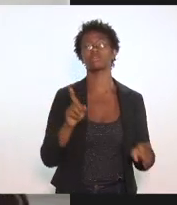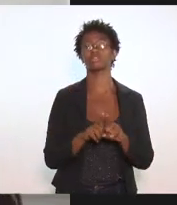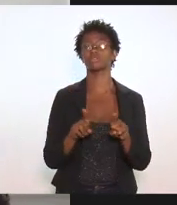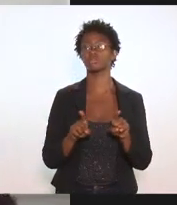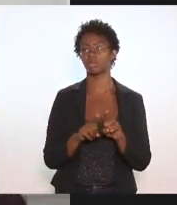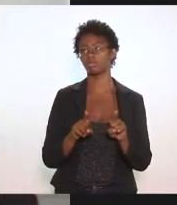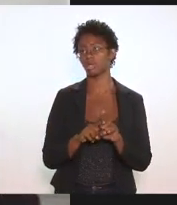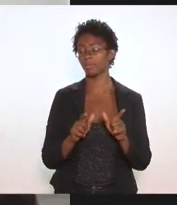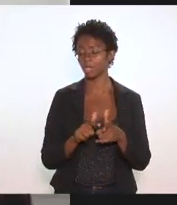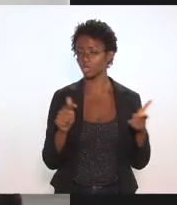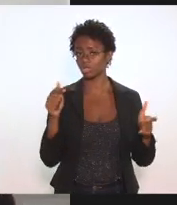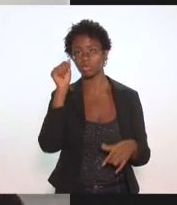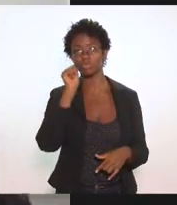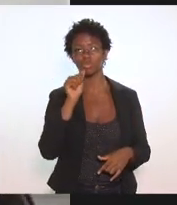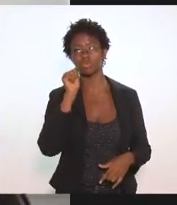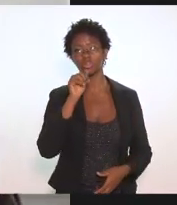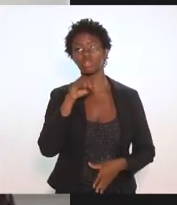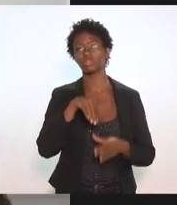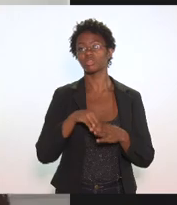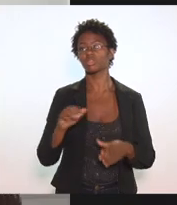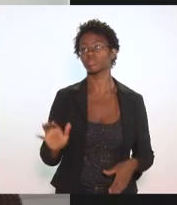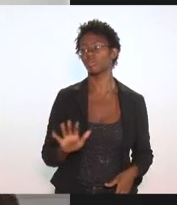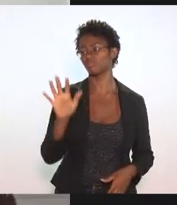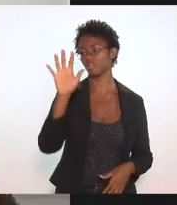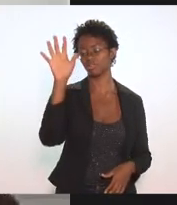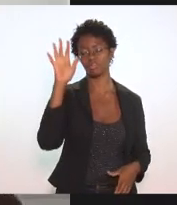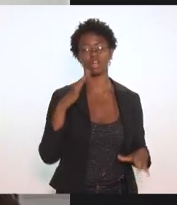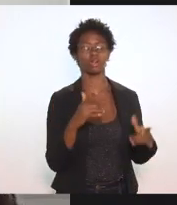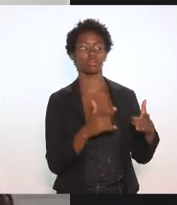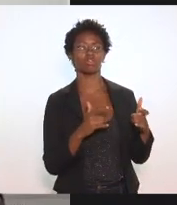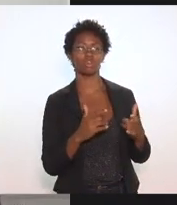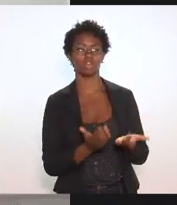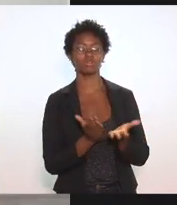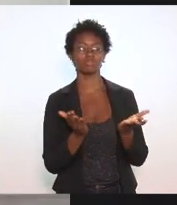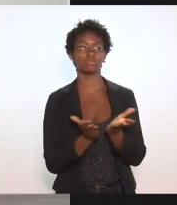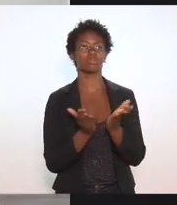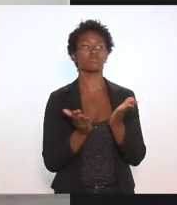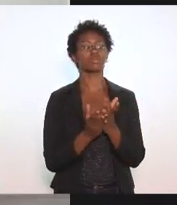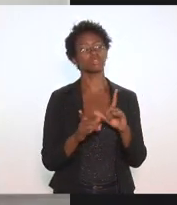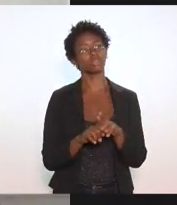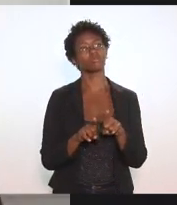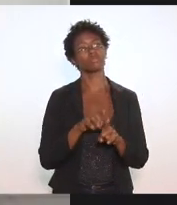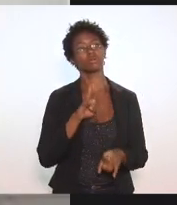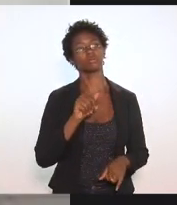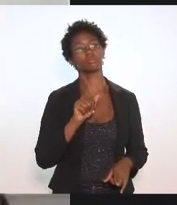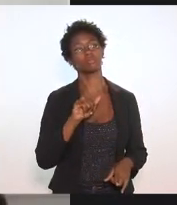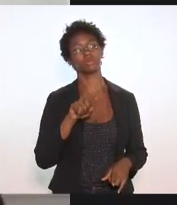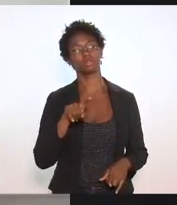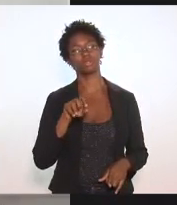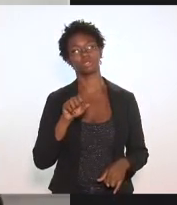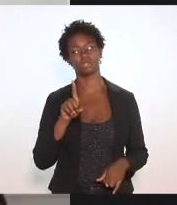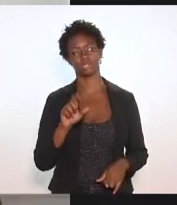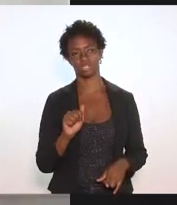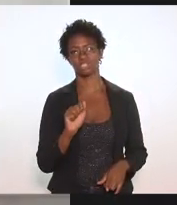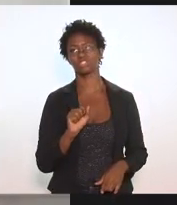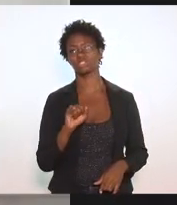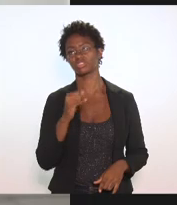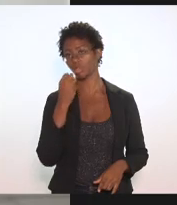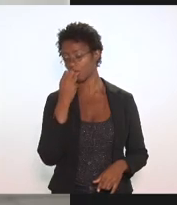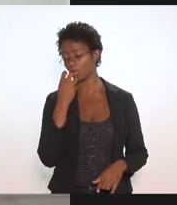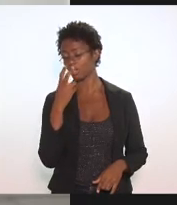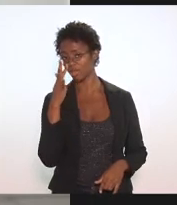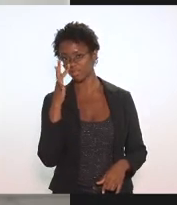por mulheres nas favelas e periferias e baixada fluminense quando a gente olha para um retrato mais fiel do